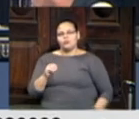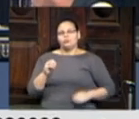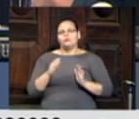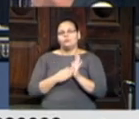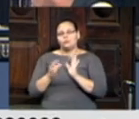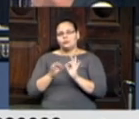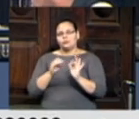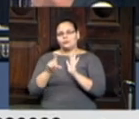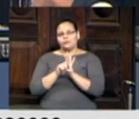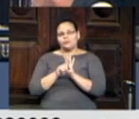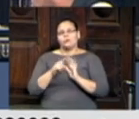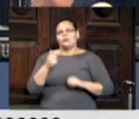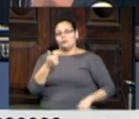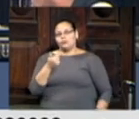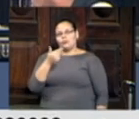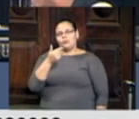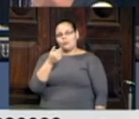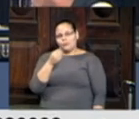lei